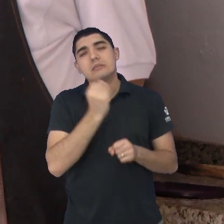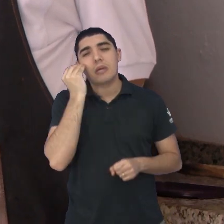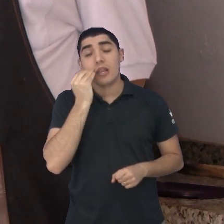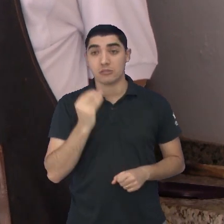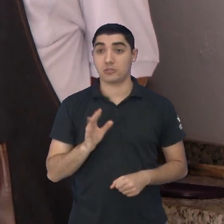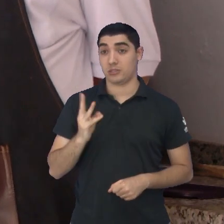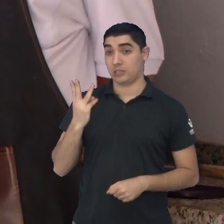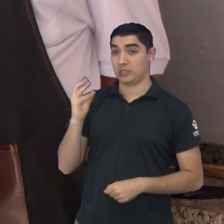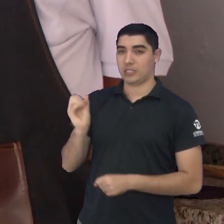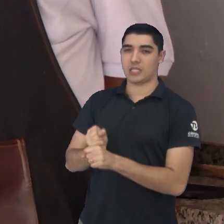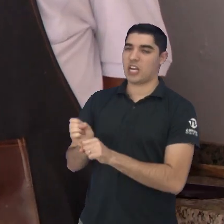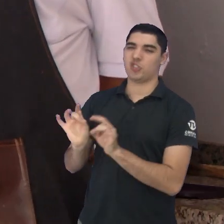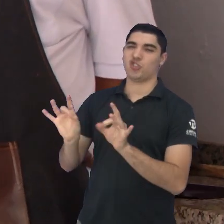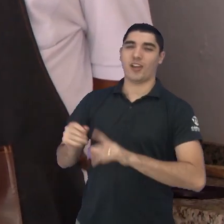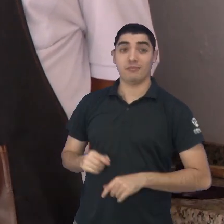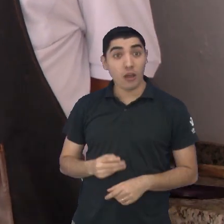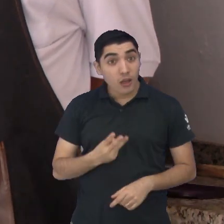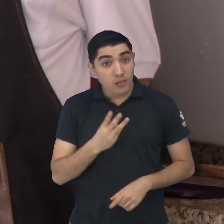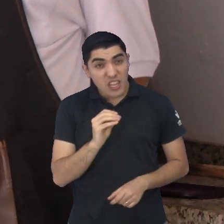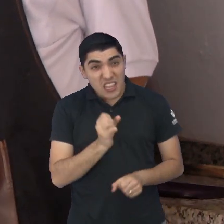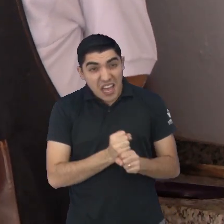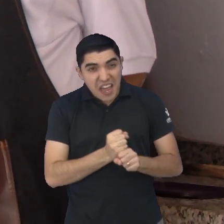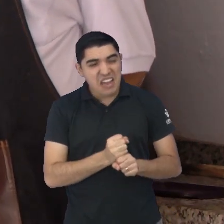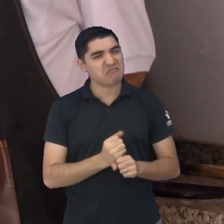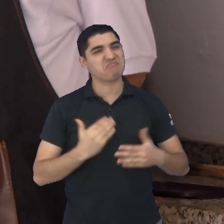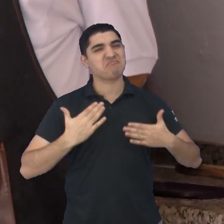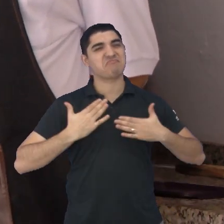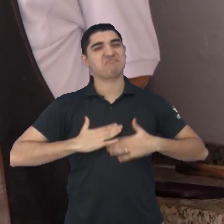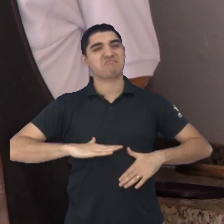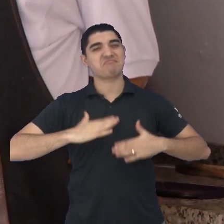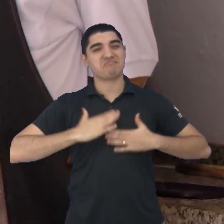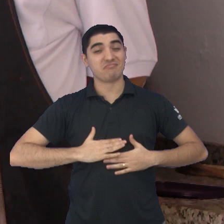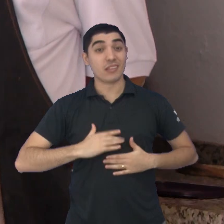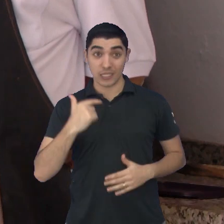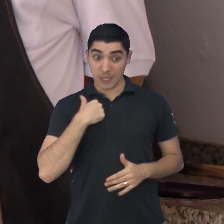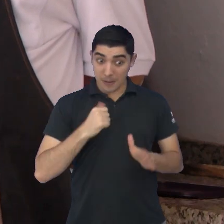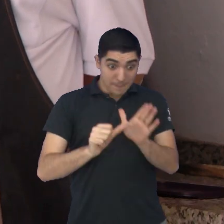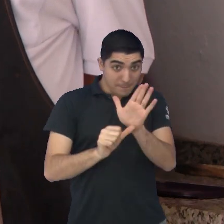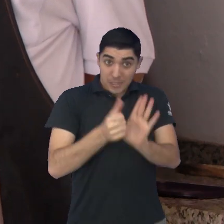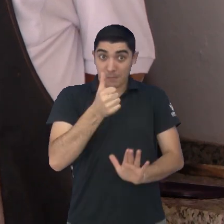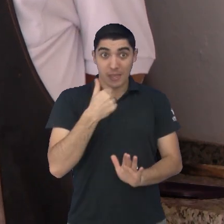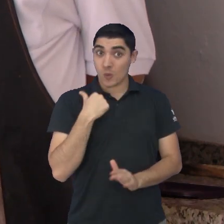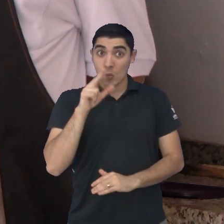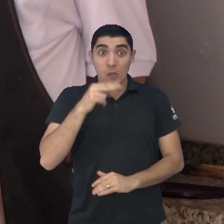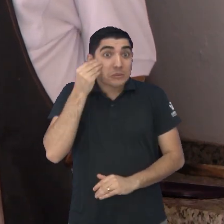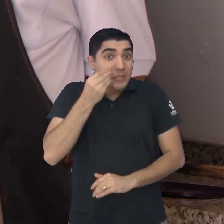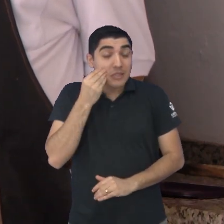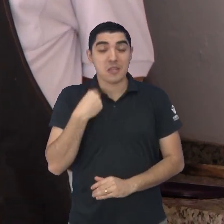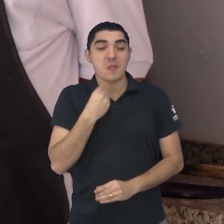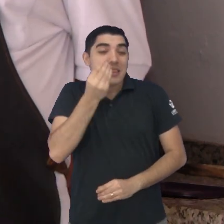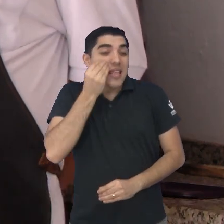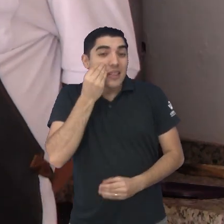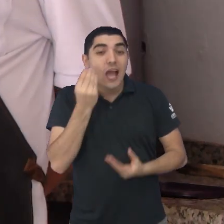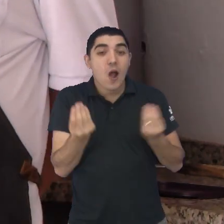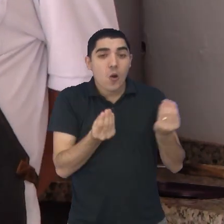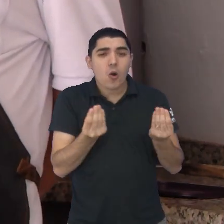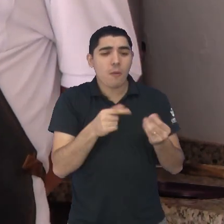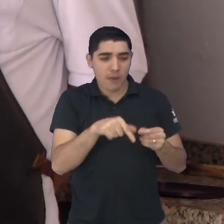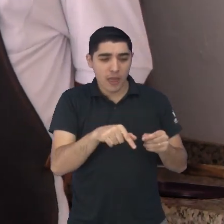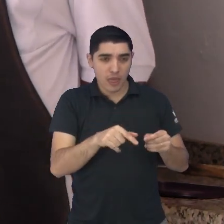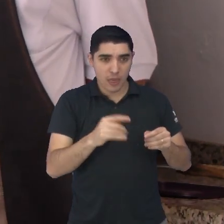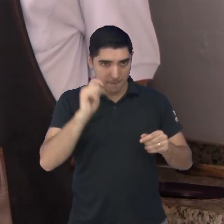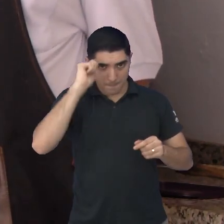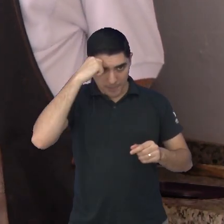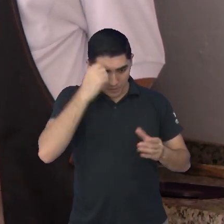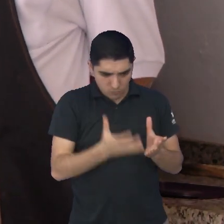30 anos só. 30 anos é tranquilo, tranquilo. É a primeira vez que eu vou fazer isso e a gente vai começar abrindo o saco de carvão,